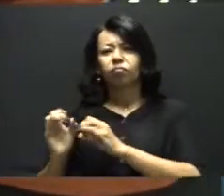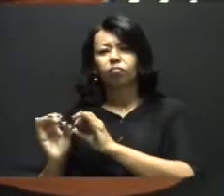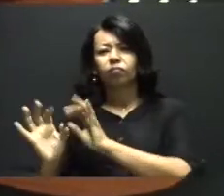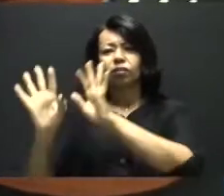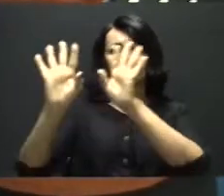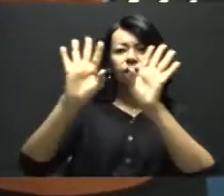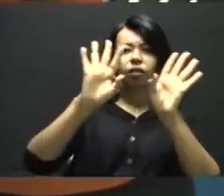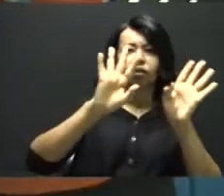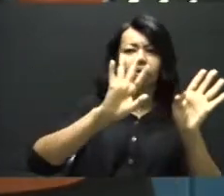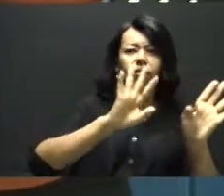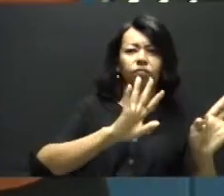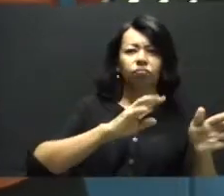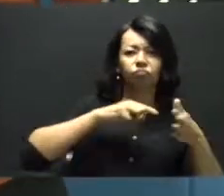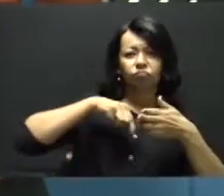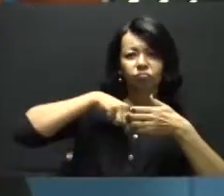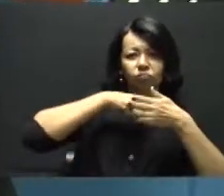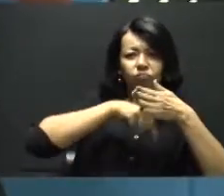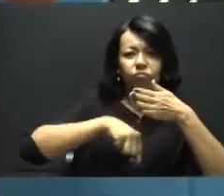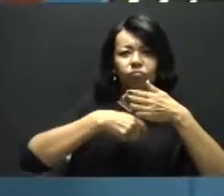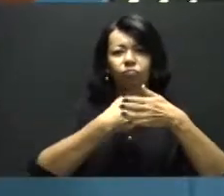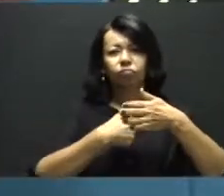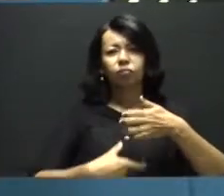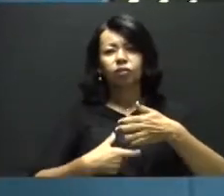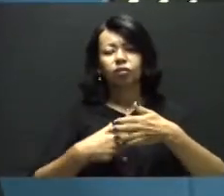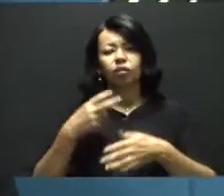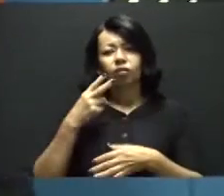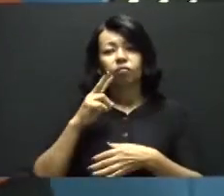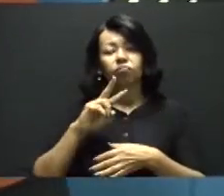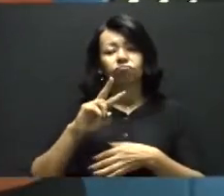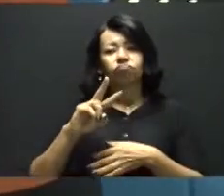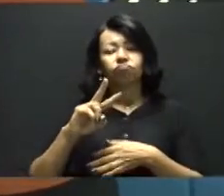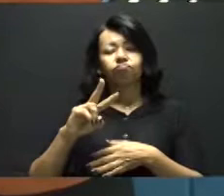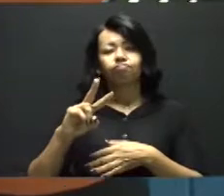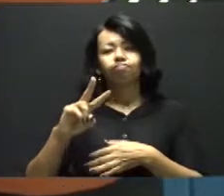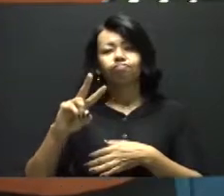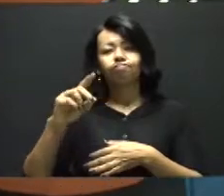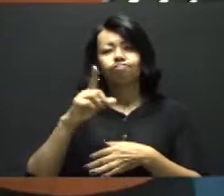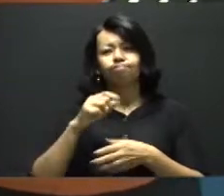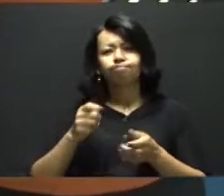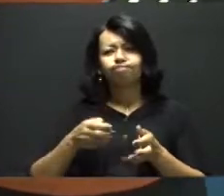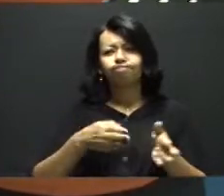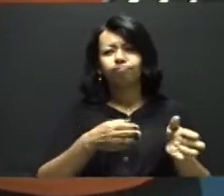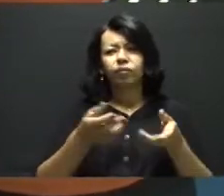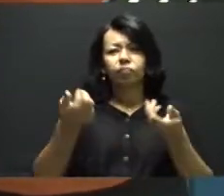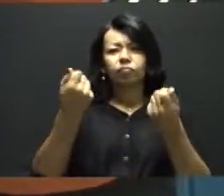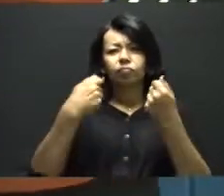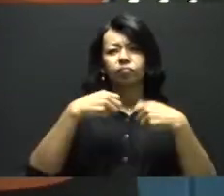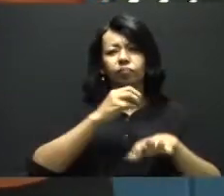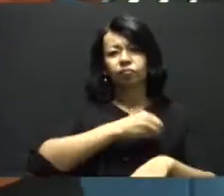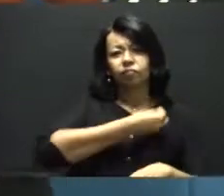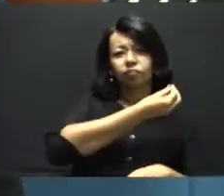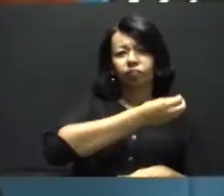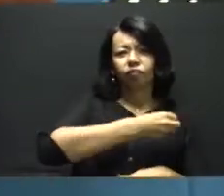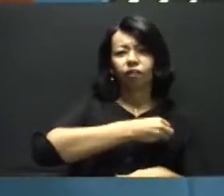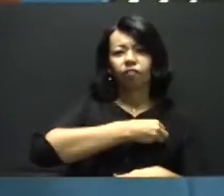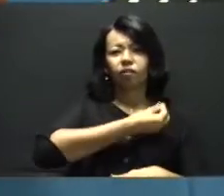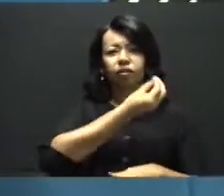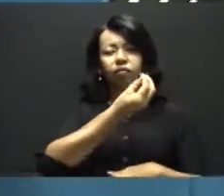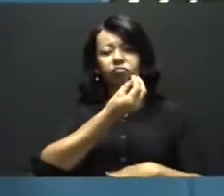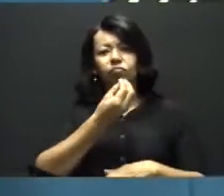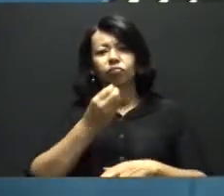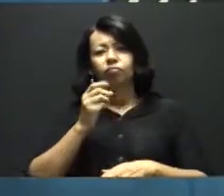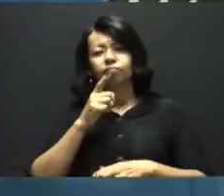dentro de mim vem descendo o rio pra me dar a vida e se